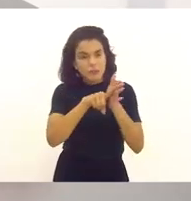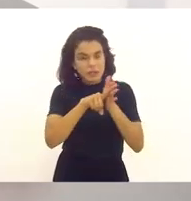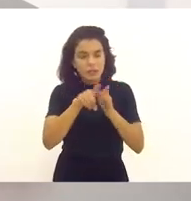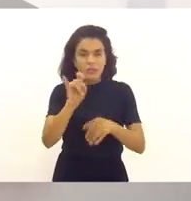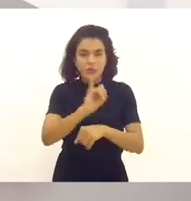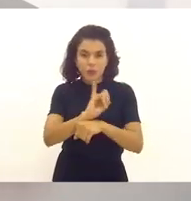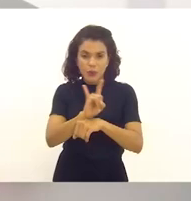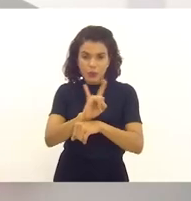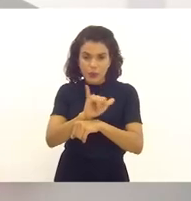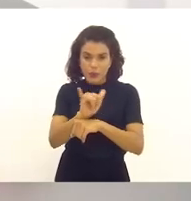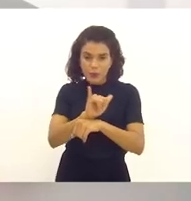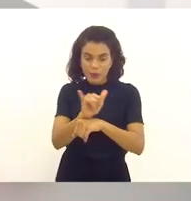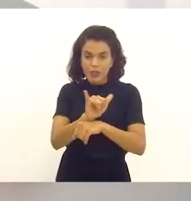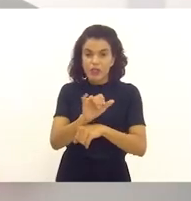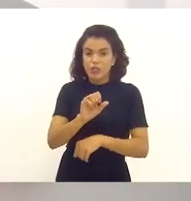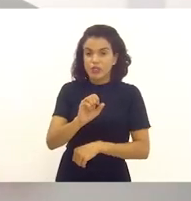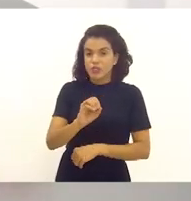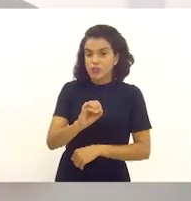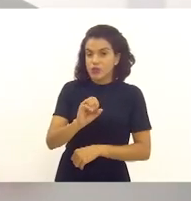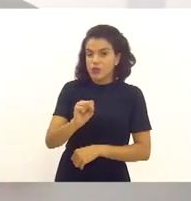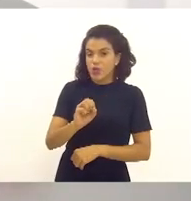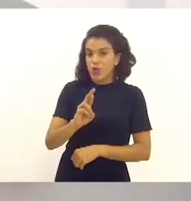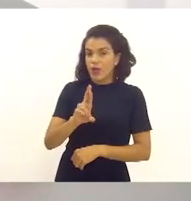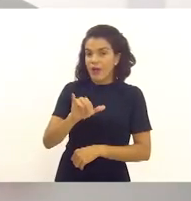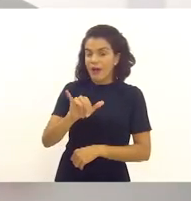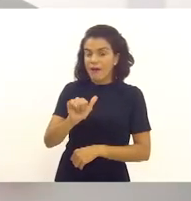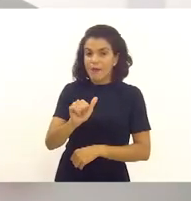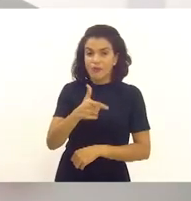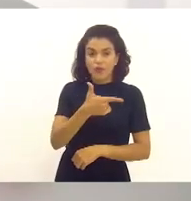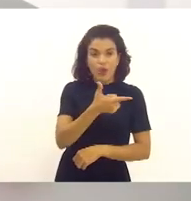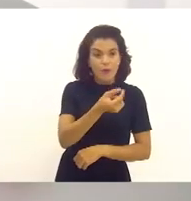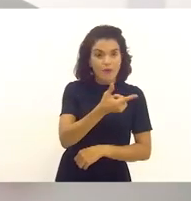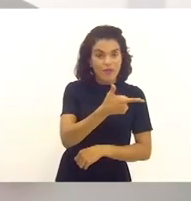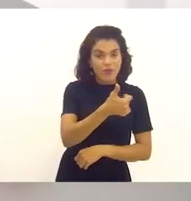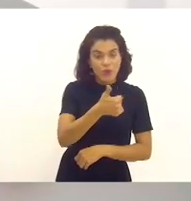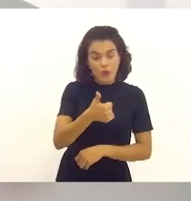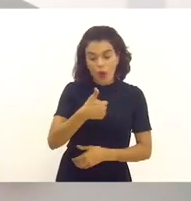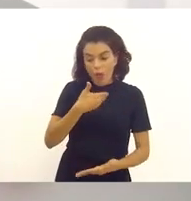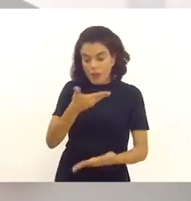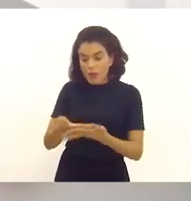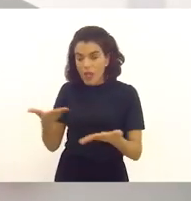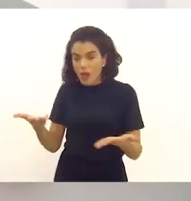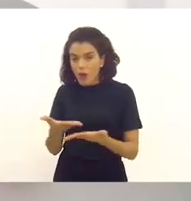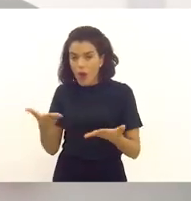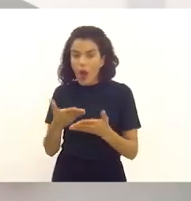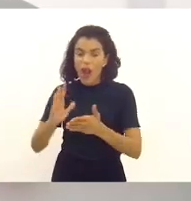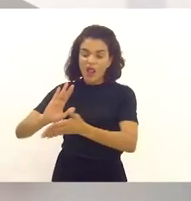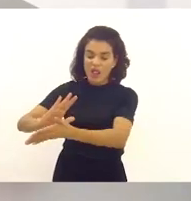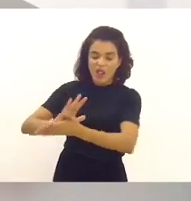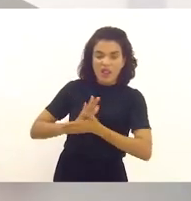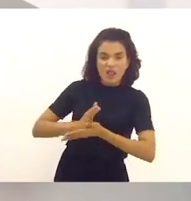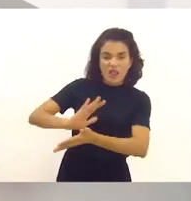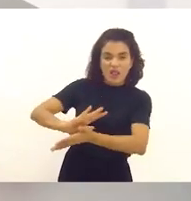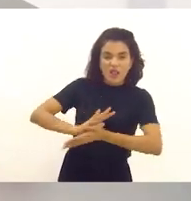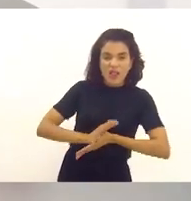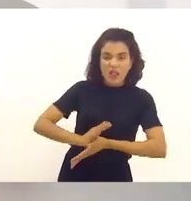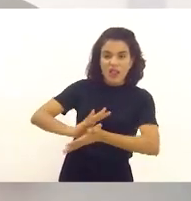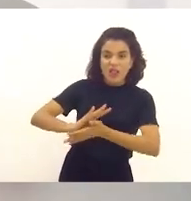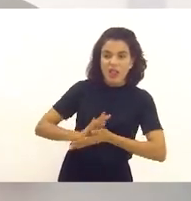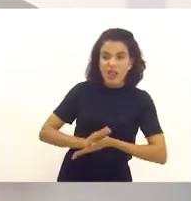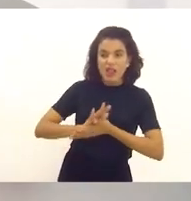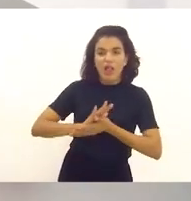no YouTube que de desde 2021 até hoje eu fui ridicularizada a humilhada